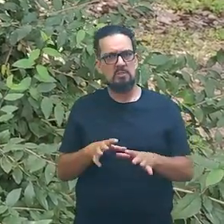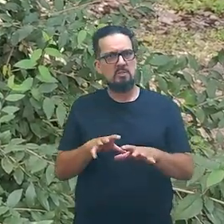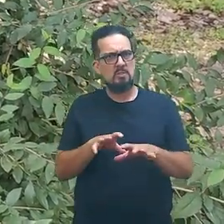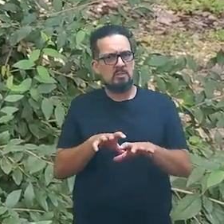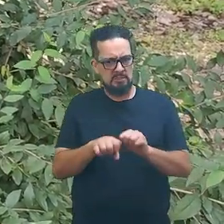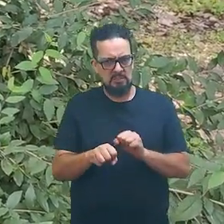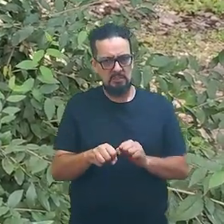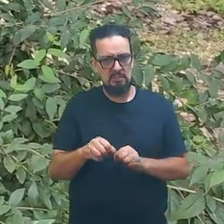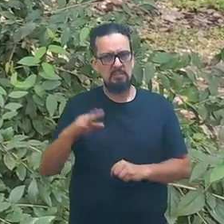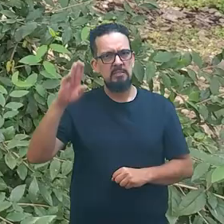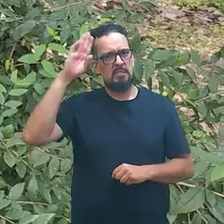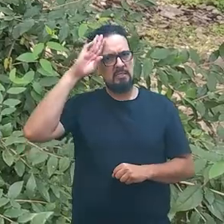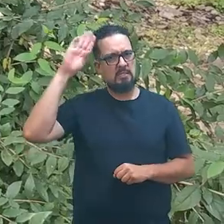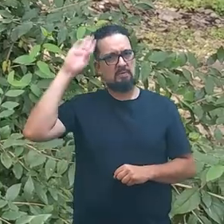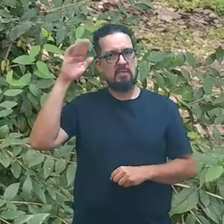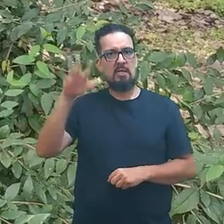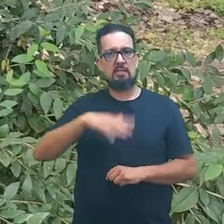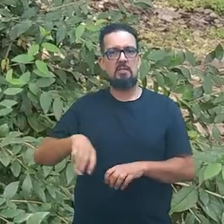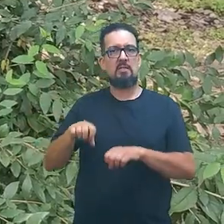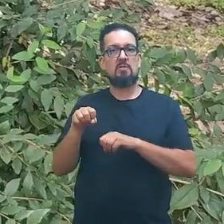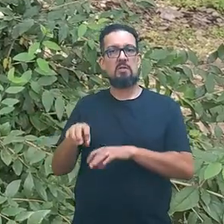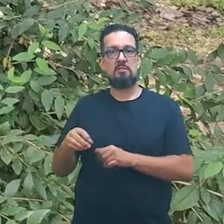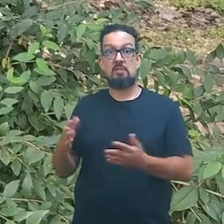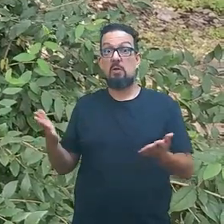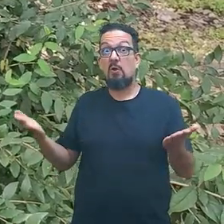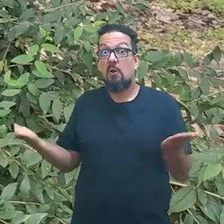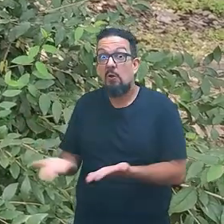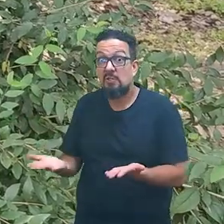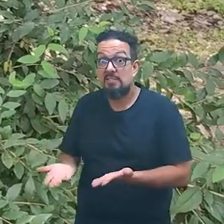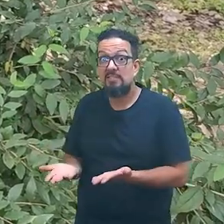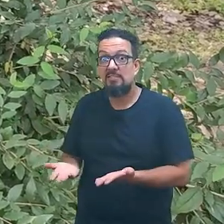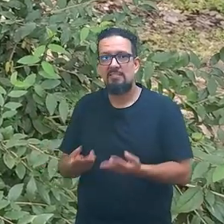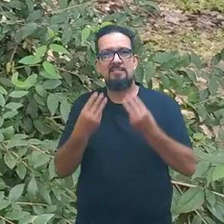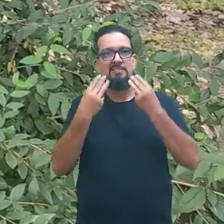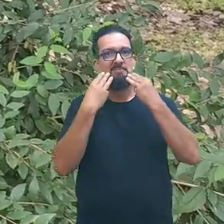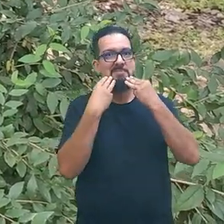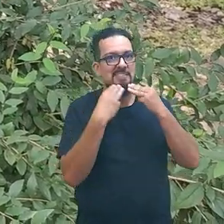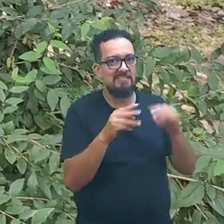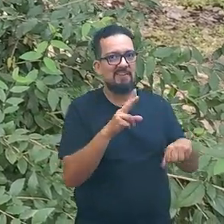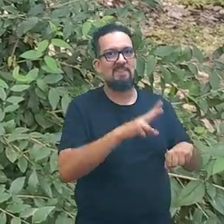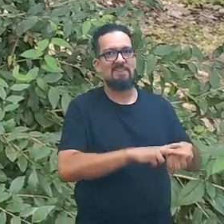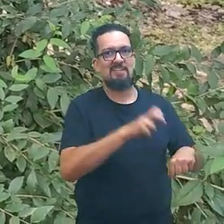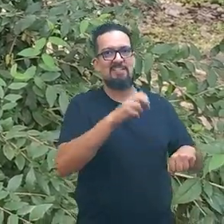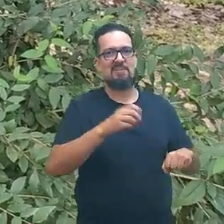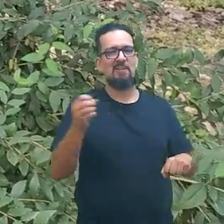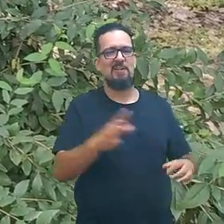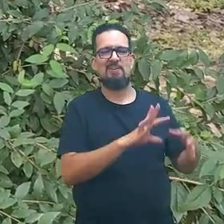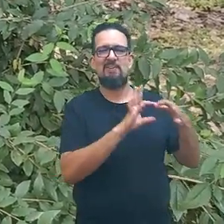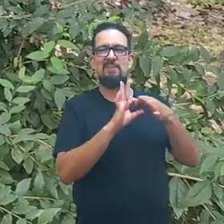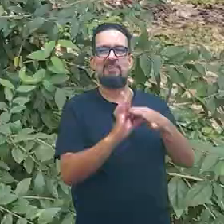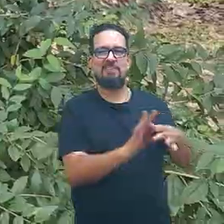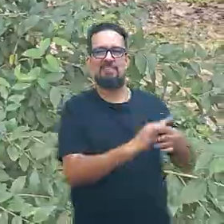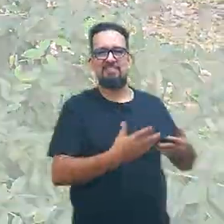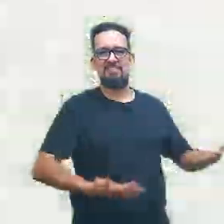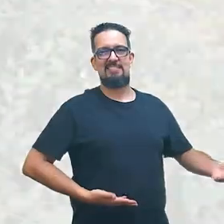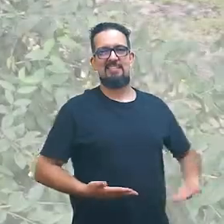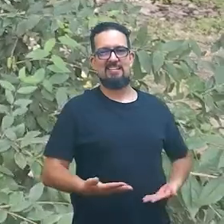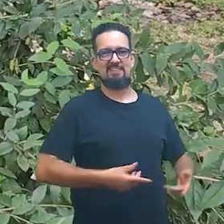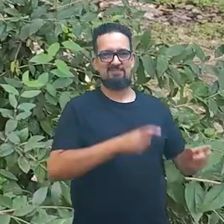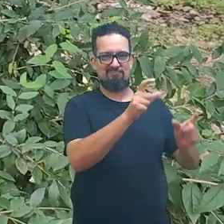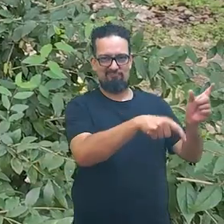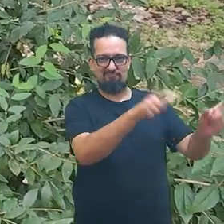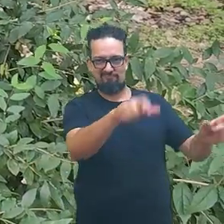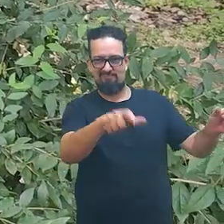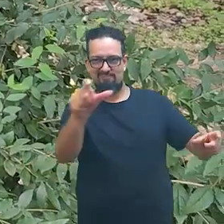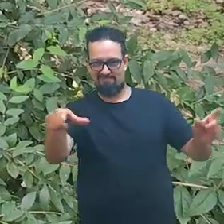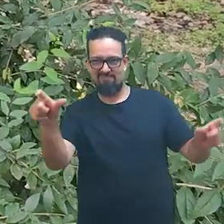educação, e hoje eu posso viver isso plenamente, hoje vivendo a minha vocação como nova aliança, como igreja e servindo ao próximo. Hoje o